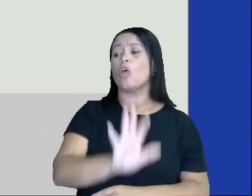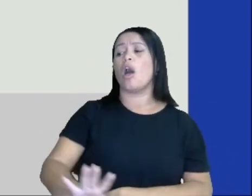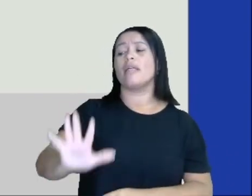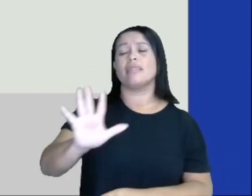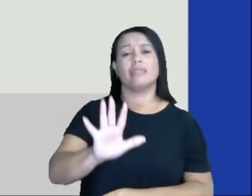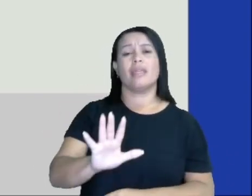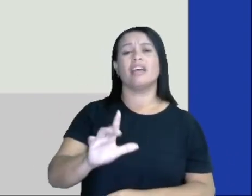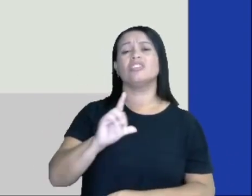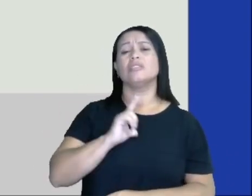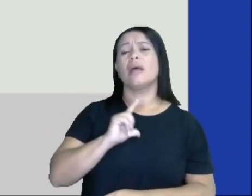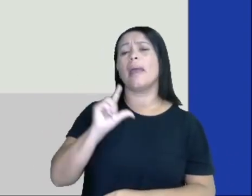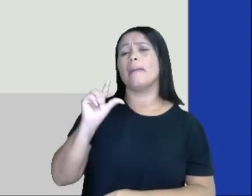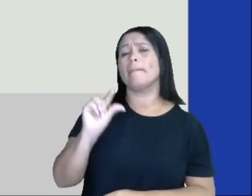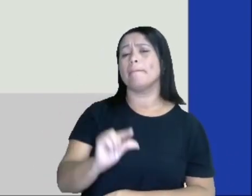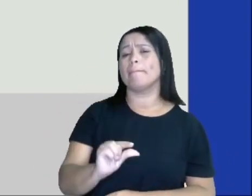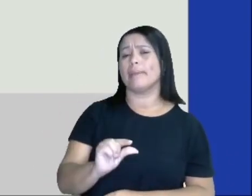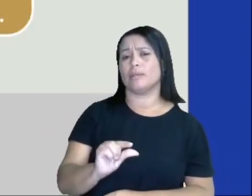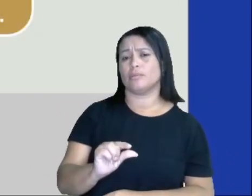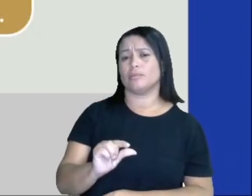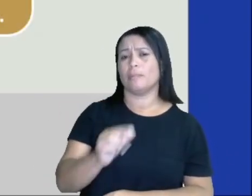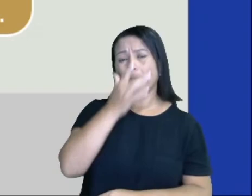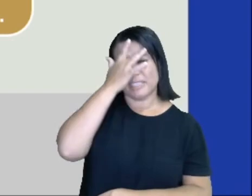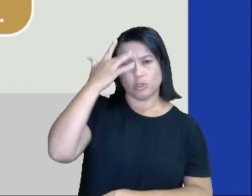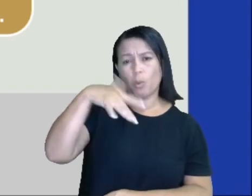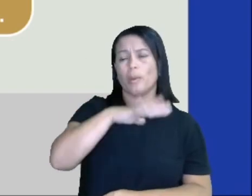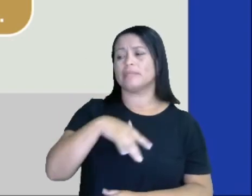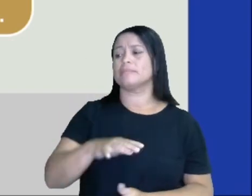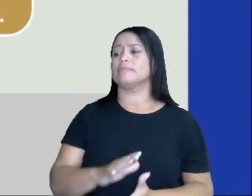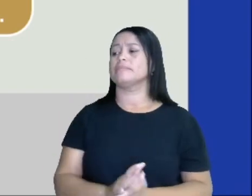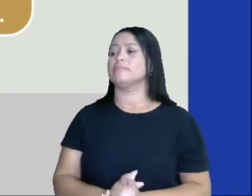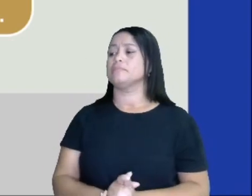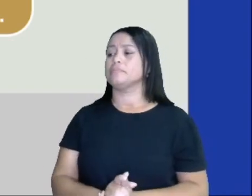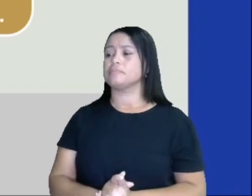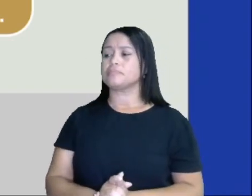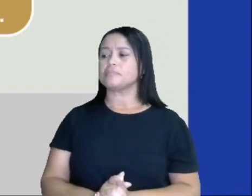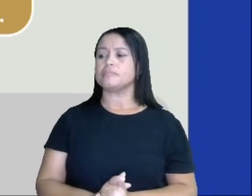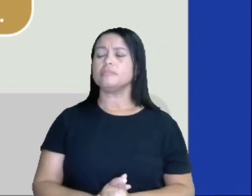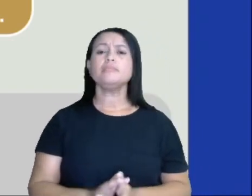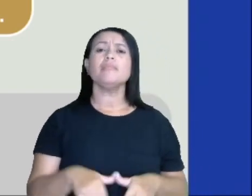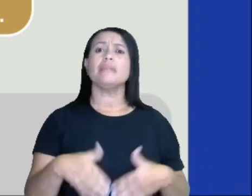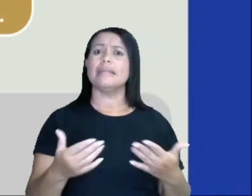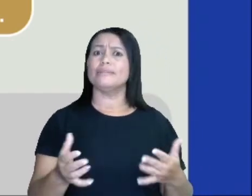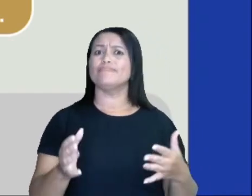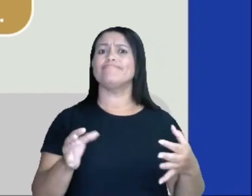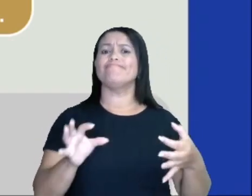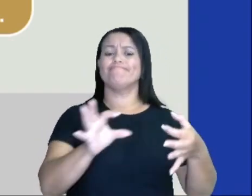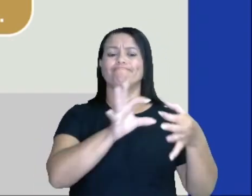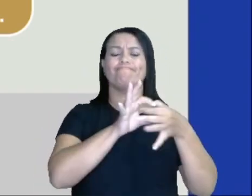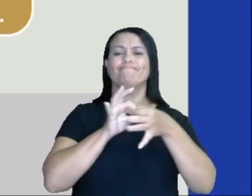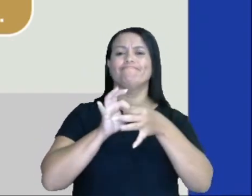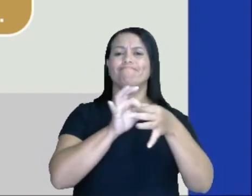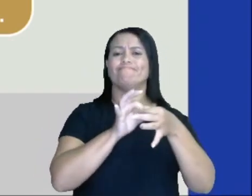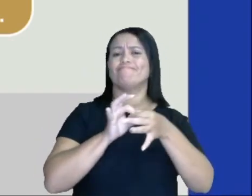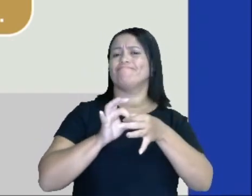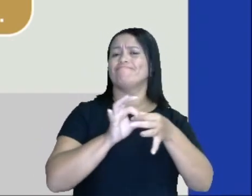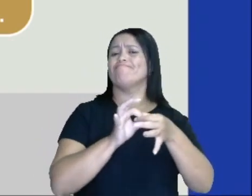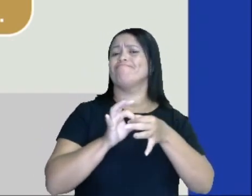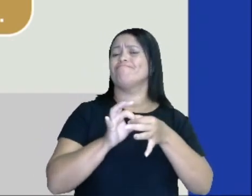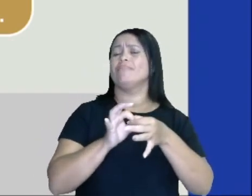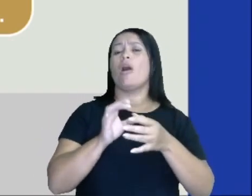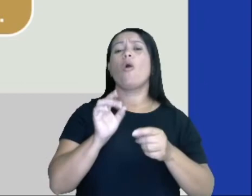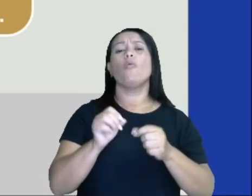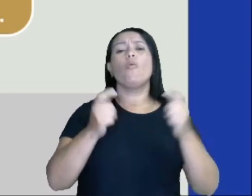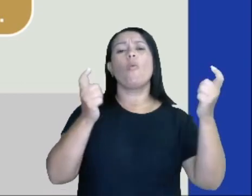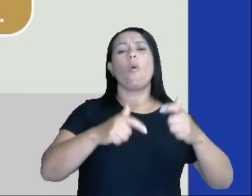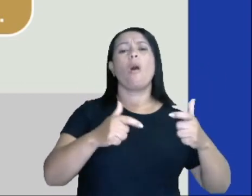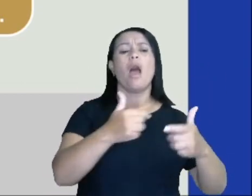a região menos urbanizada, tá bem? Está tudo relacionado, tá bem, pessoal? Os locais